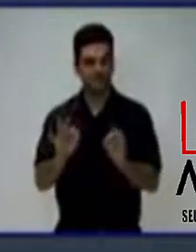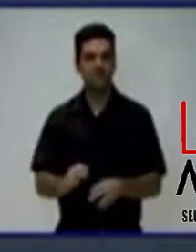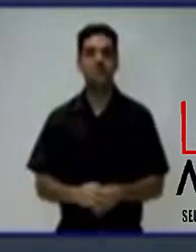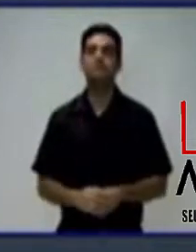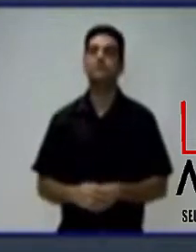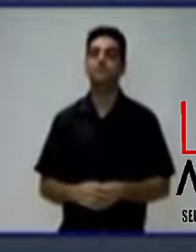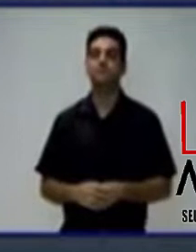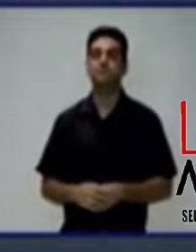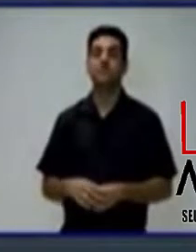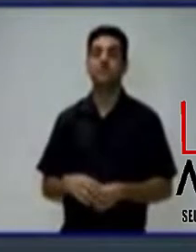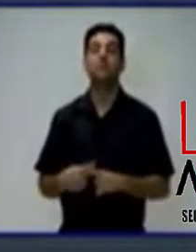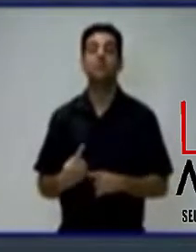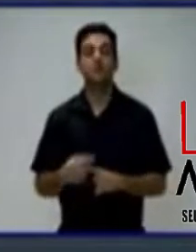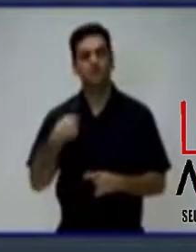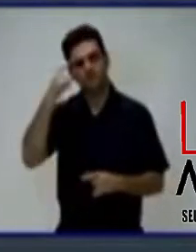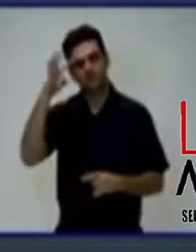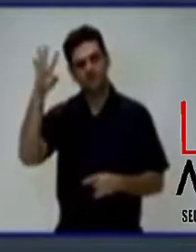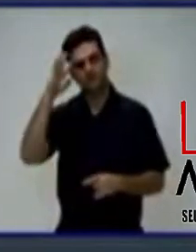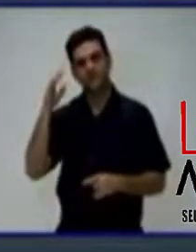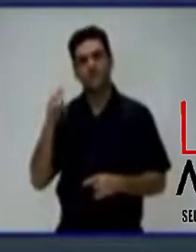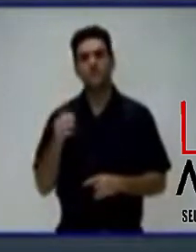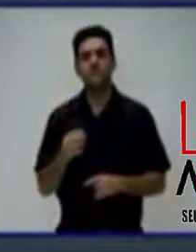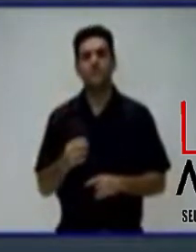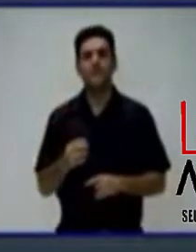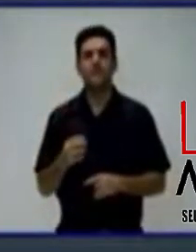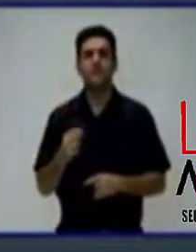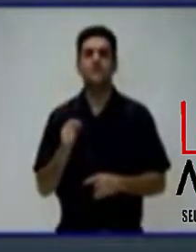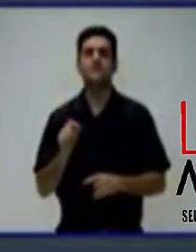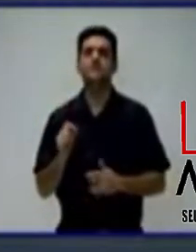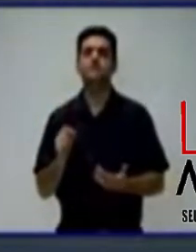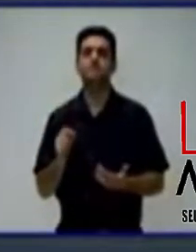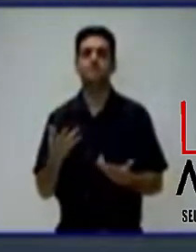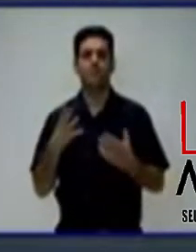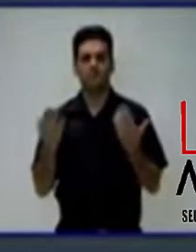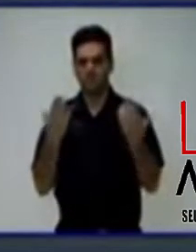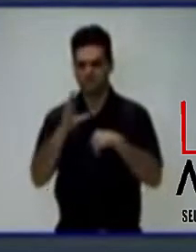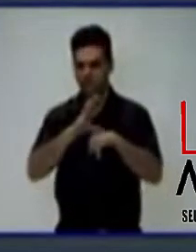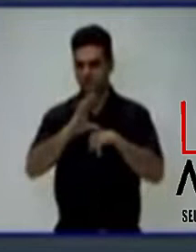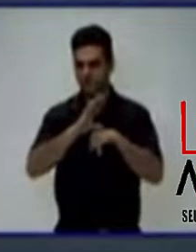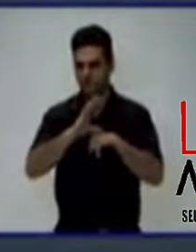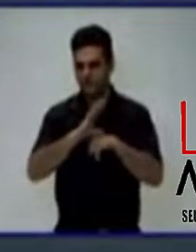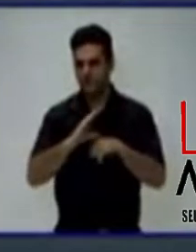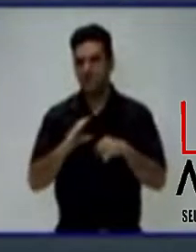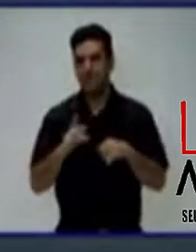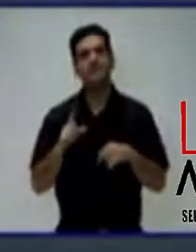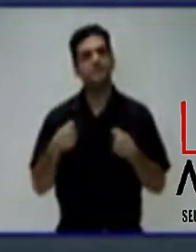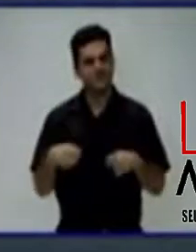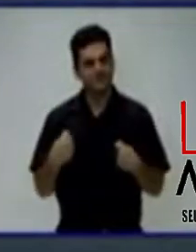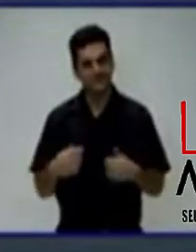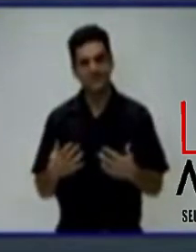Eleitoral, porque eu entendo que, nos termos da Constituição, é